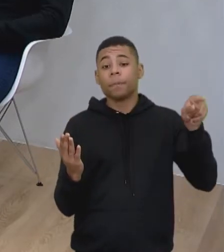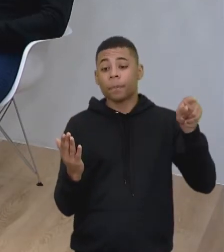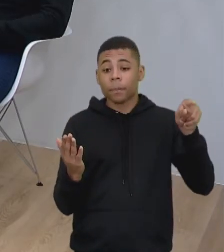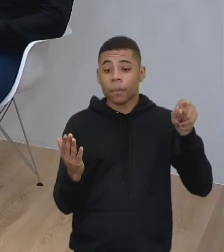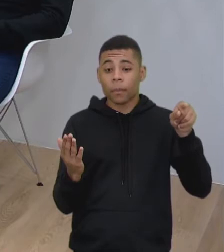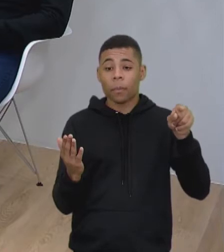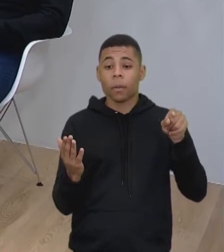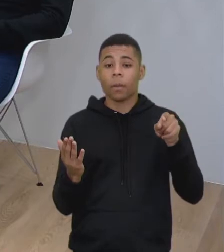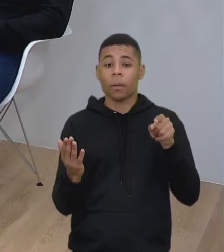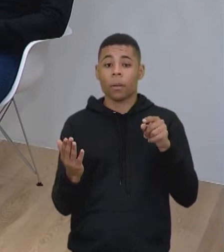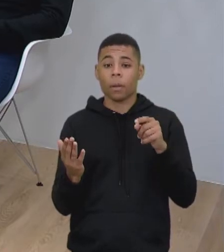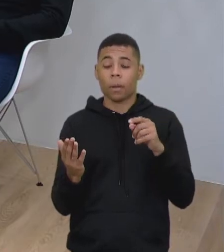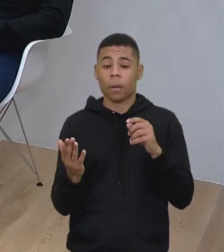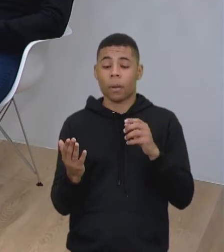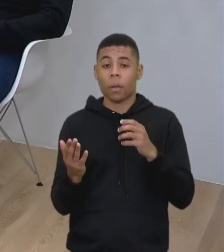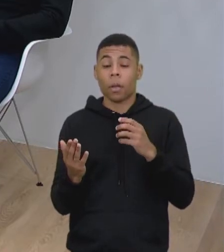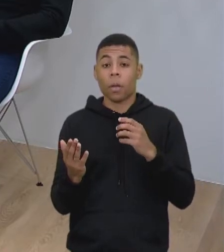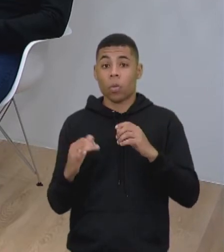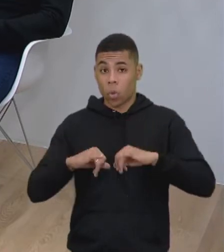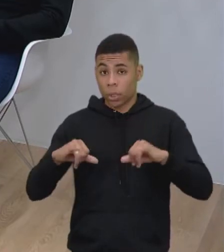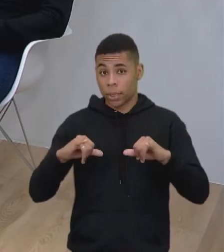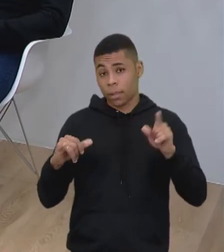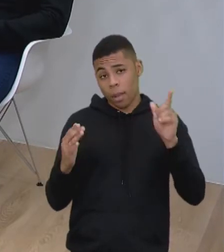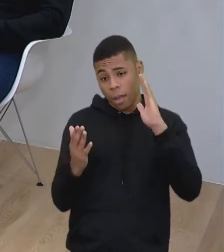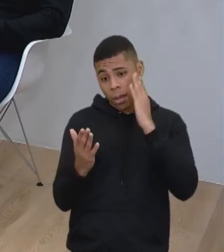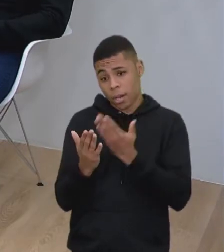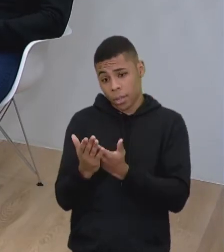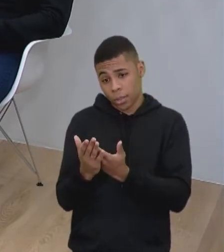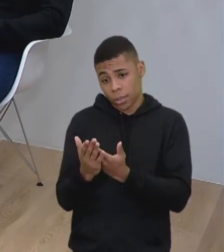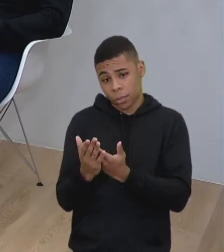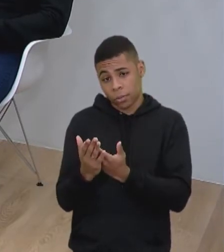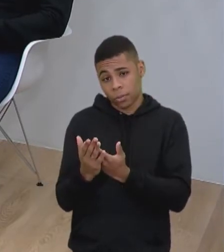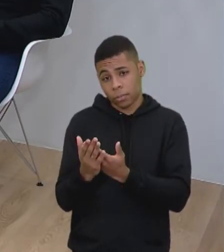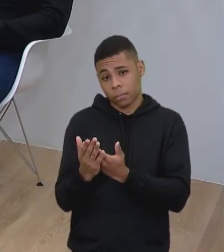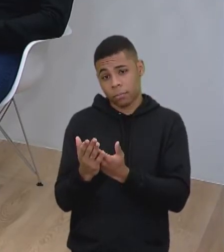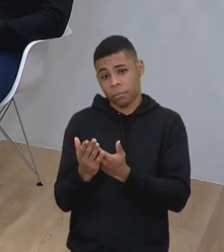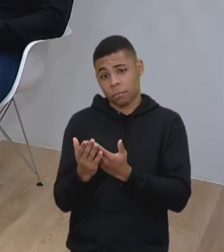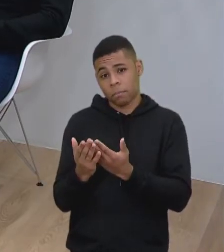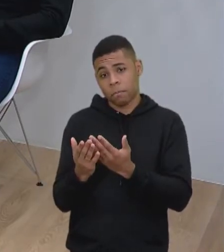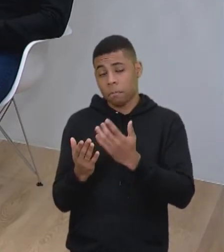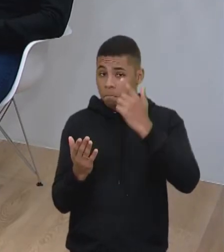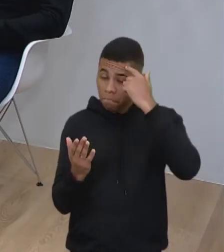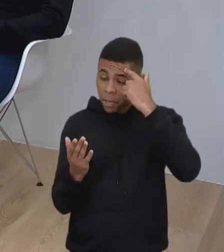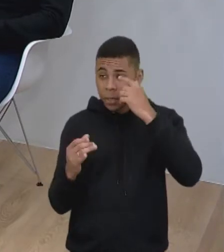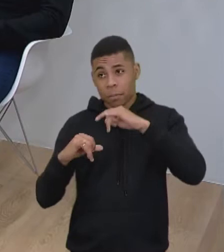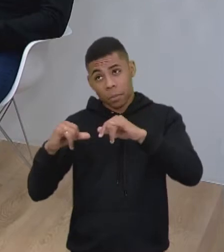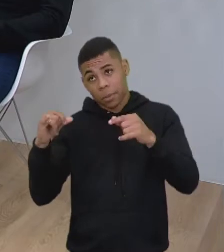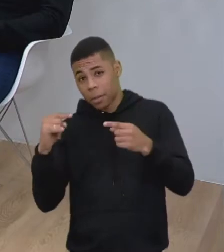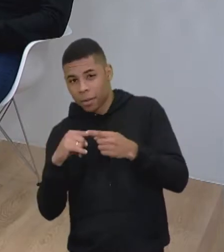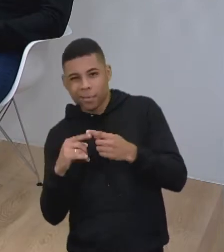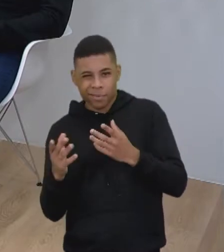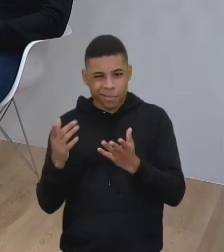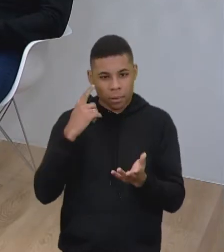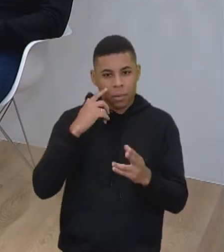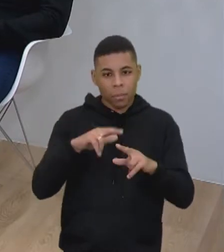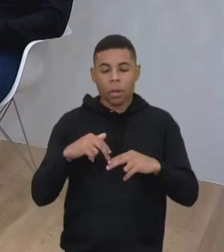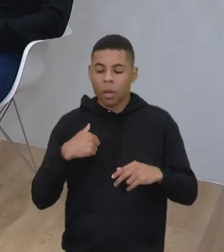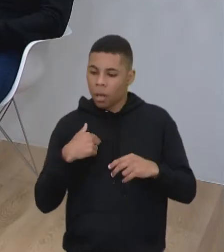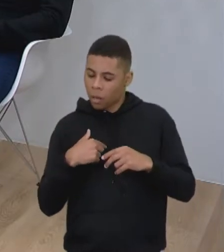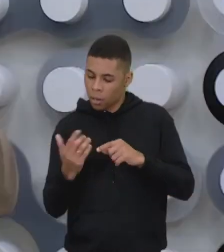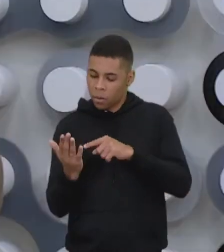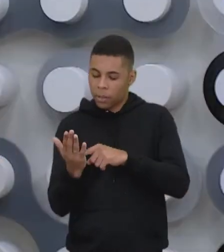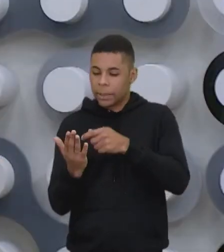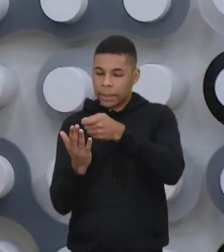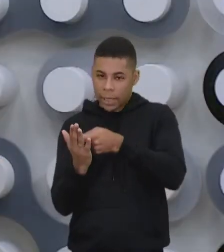contato com uma notícia, quando na verdade uma reportagem, quando está de fato em contato com uma publicidade. Exatamente. Quando está em contato com